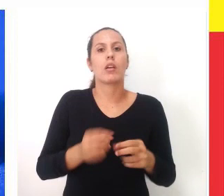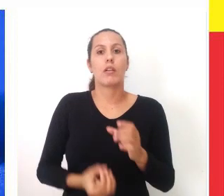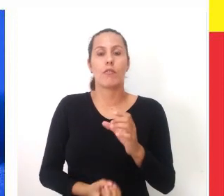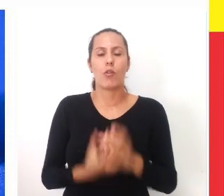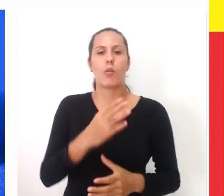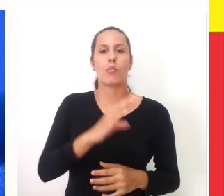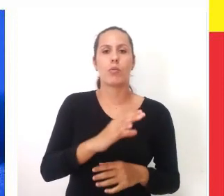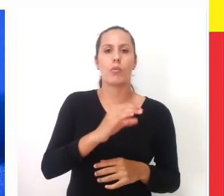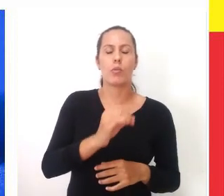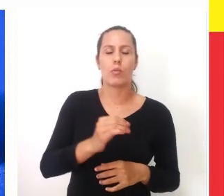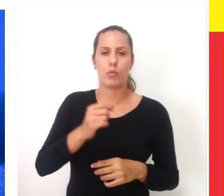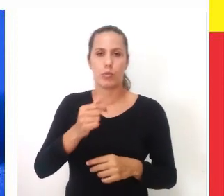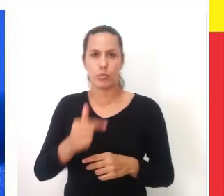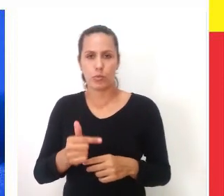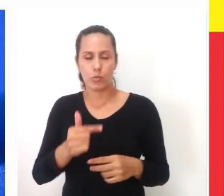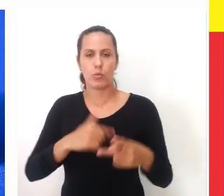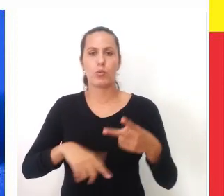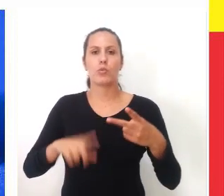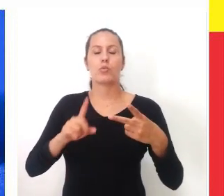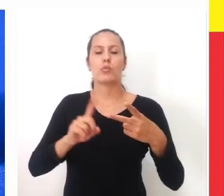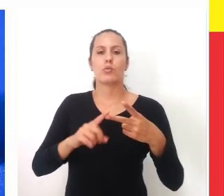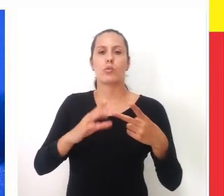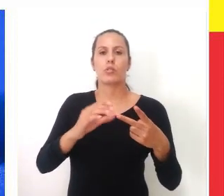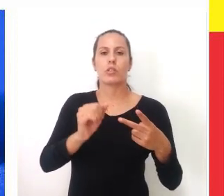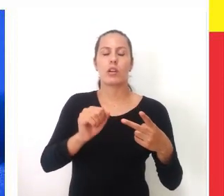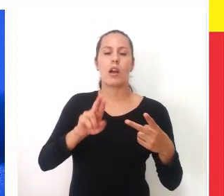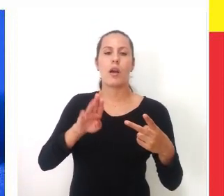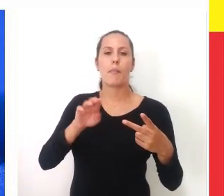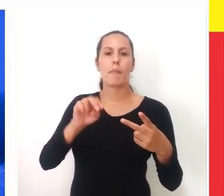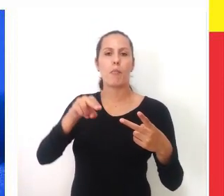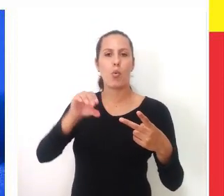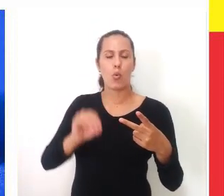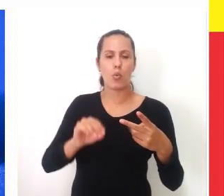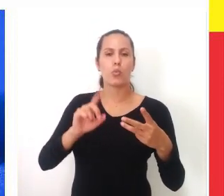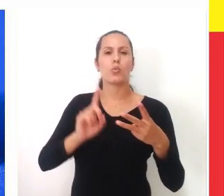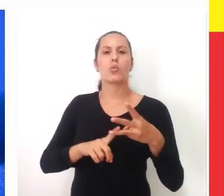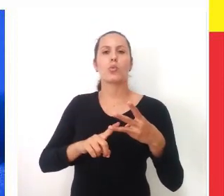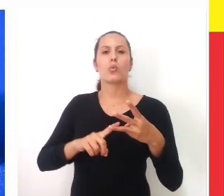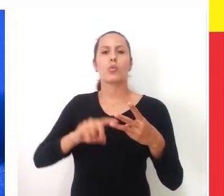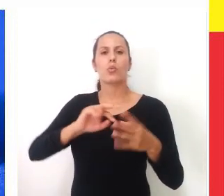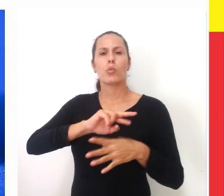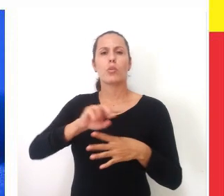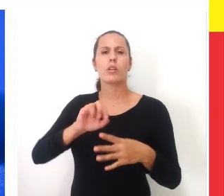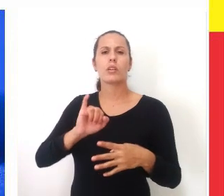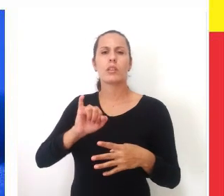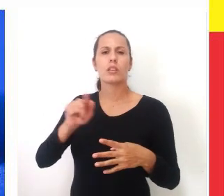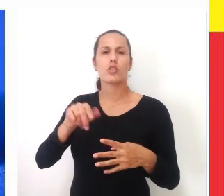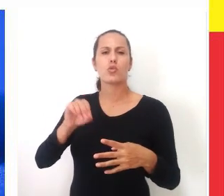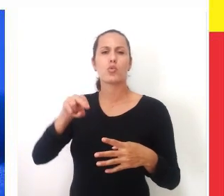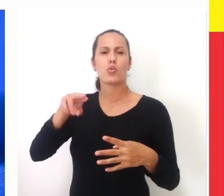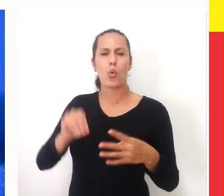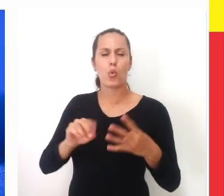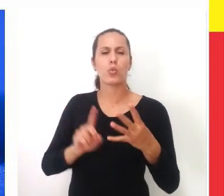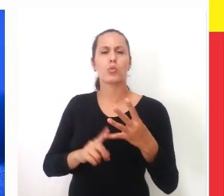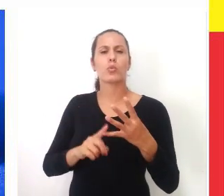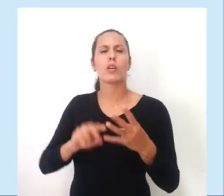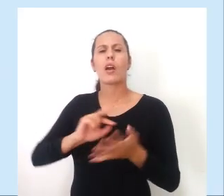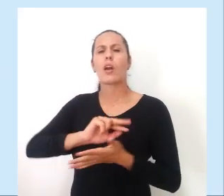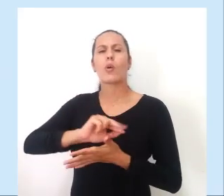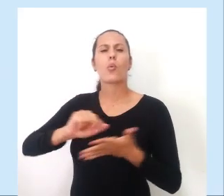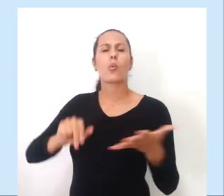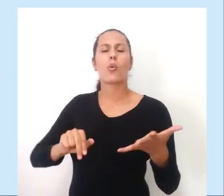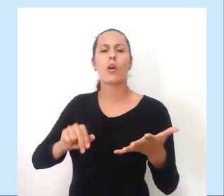do carbono, hidrogênio, oxigênio, azoto e várias quantidades de